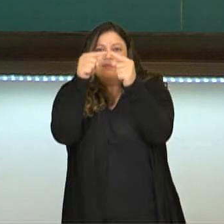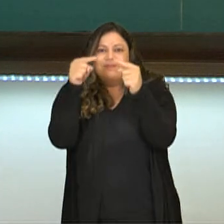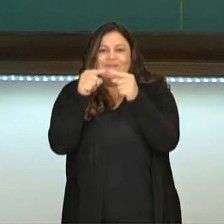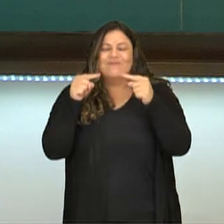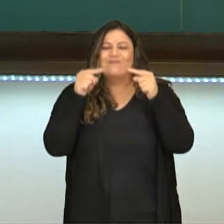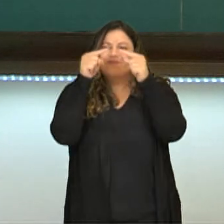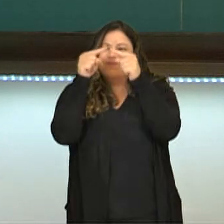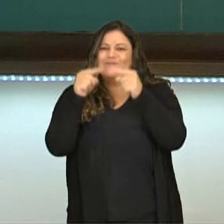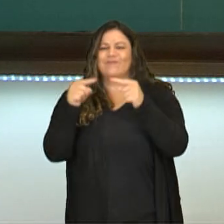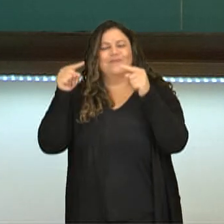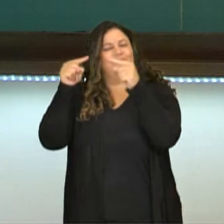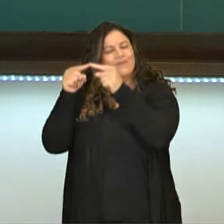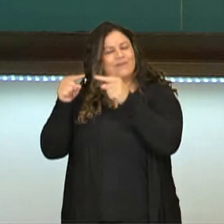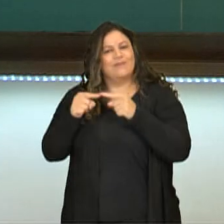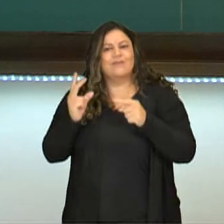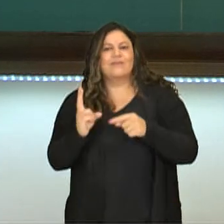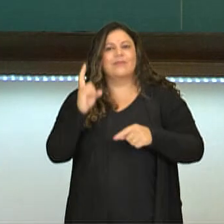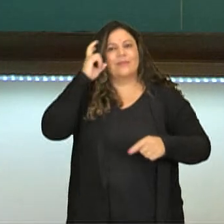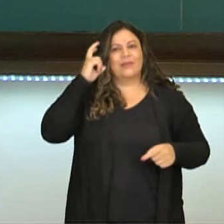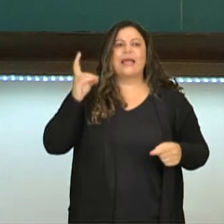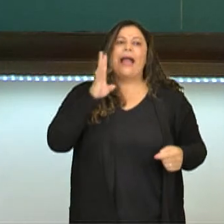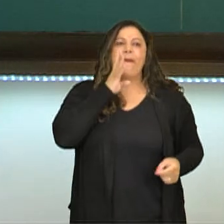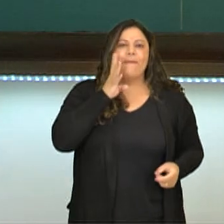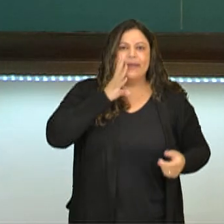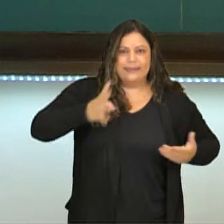você culturalmente. Bacana?